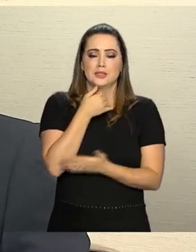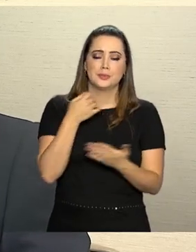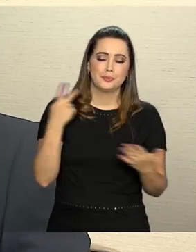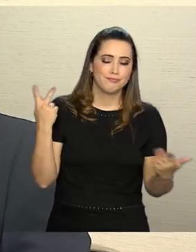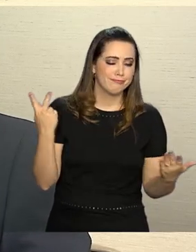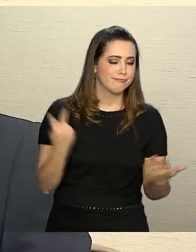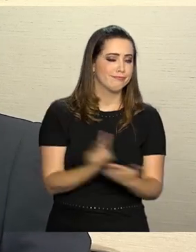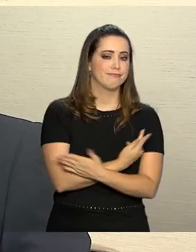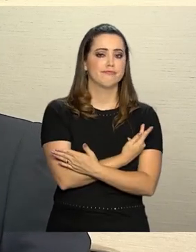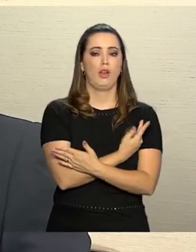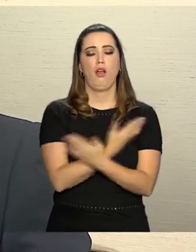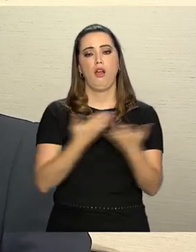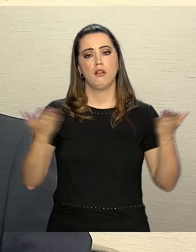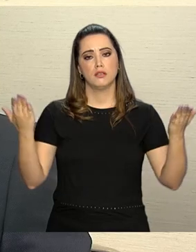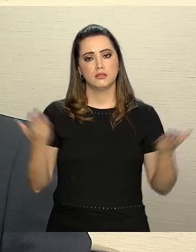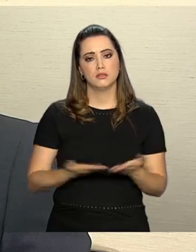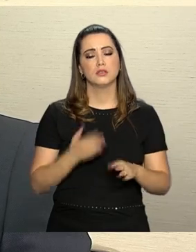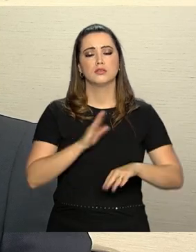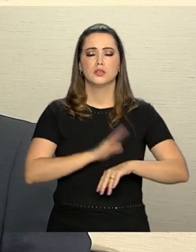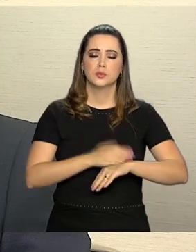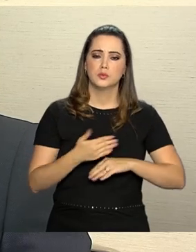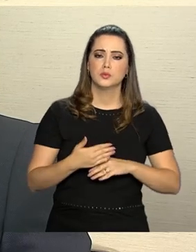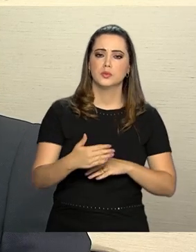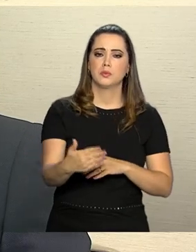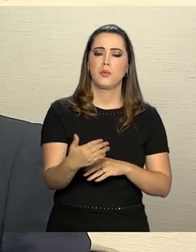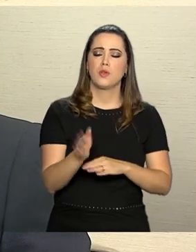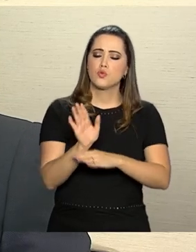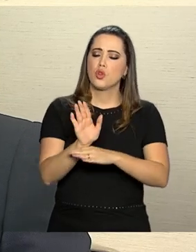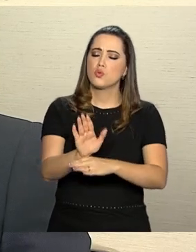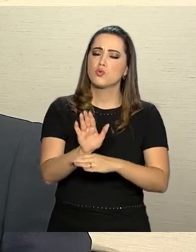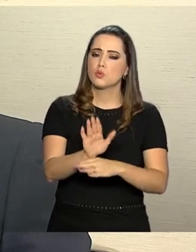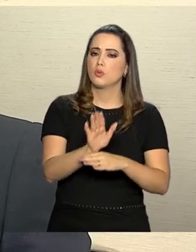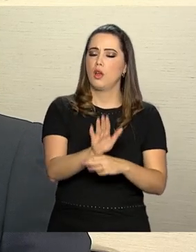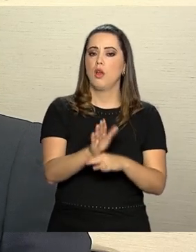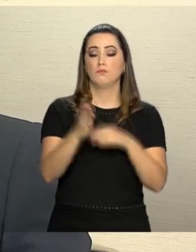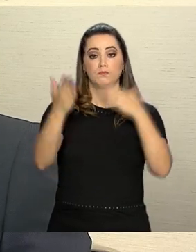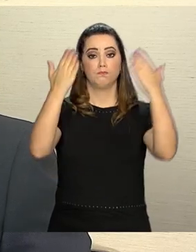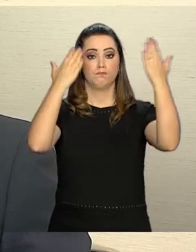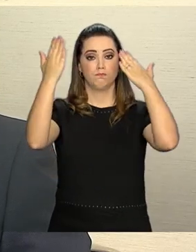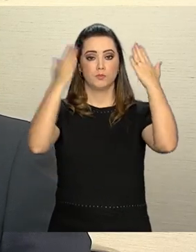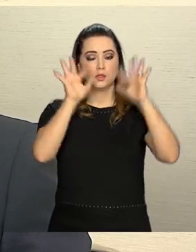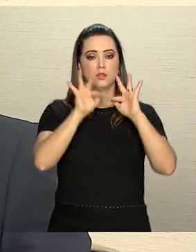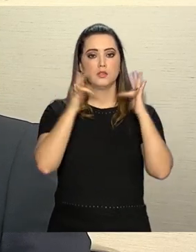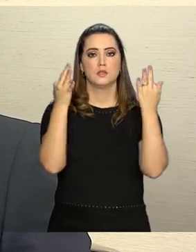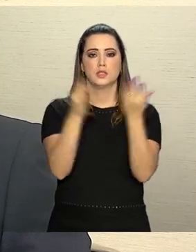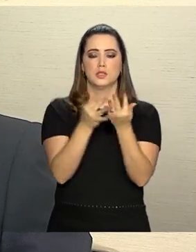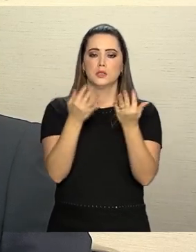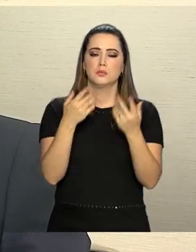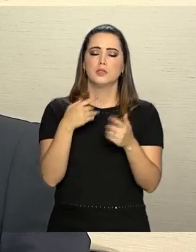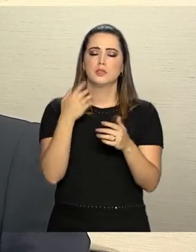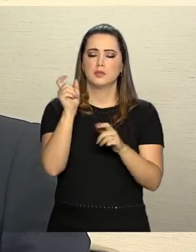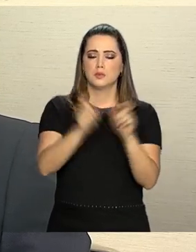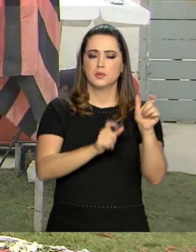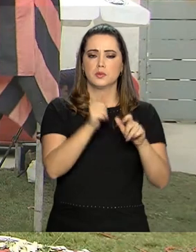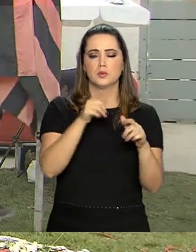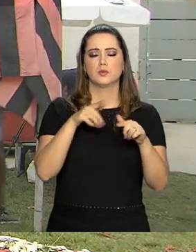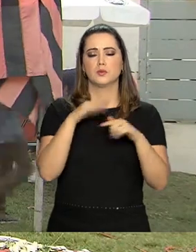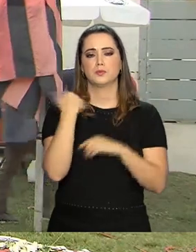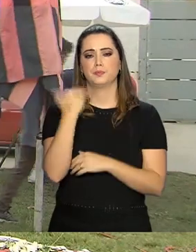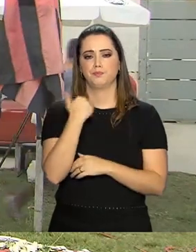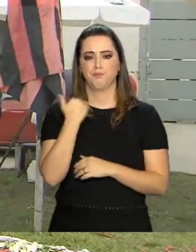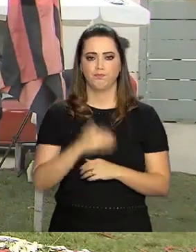acontecem, e agora é a hora de dar o suporte psicológico às famílias que perderam seus entes queridos.